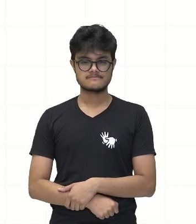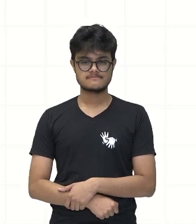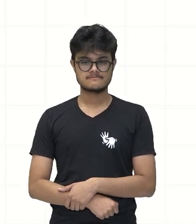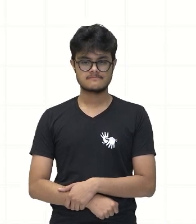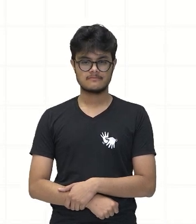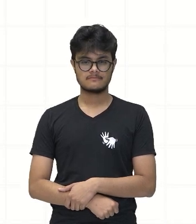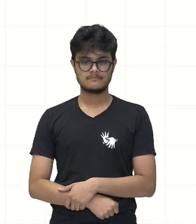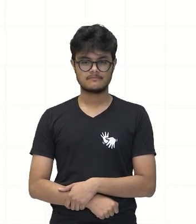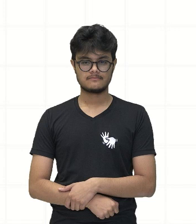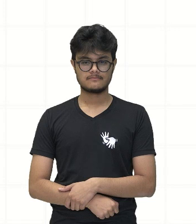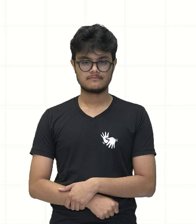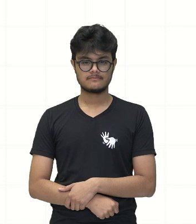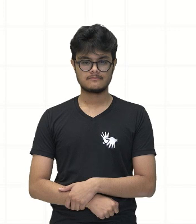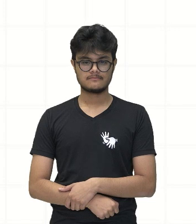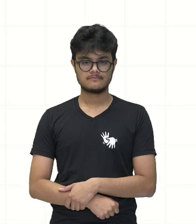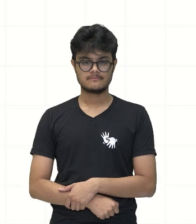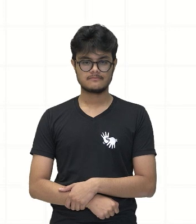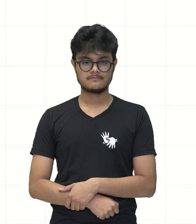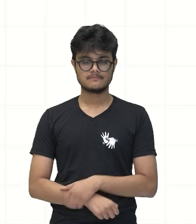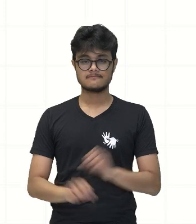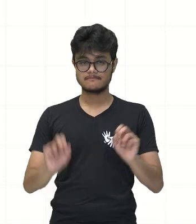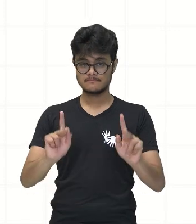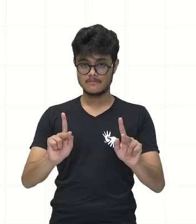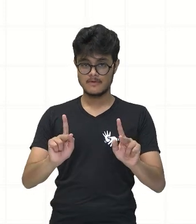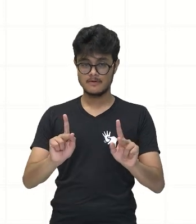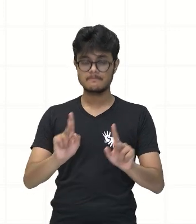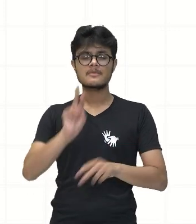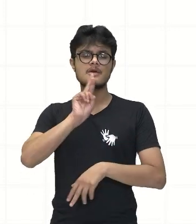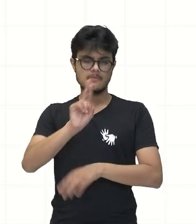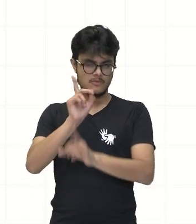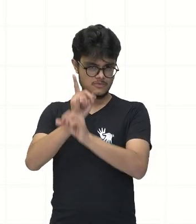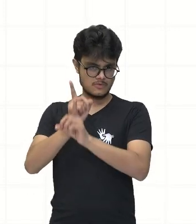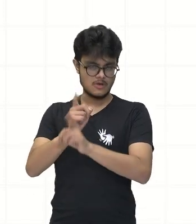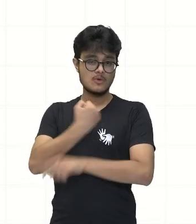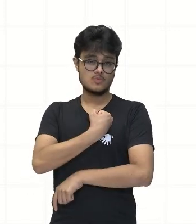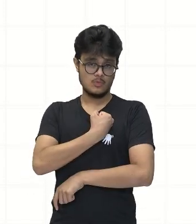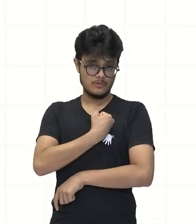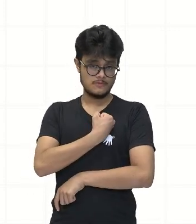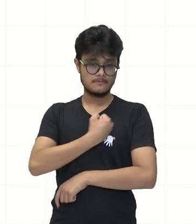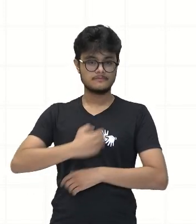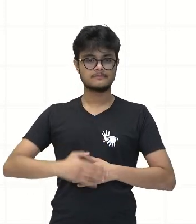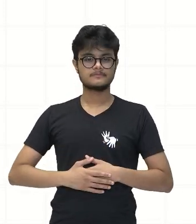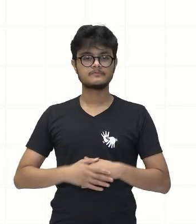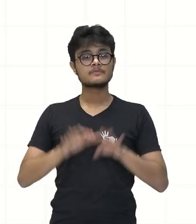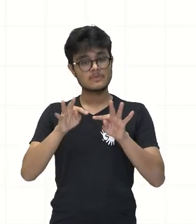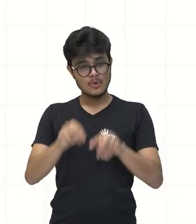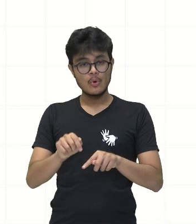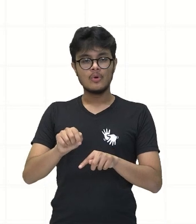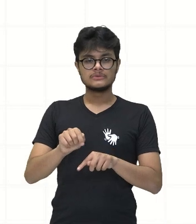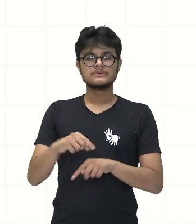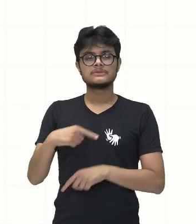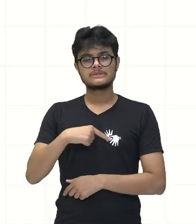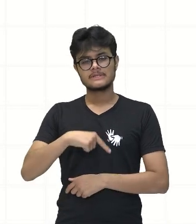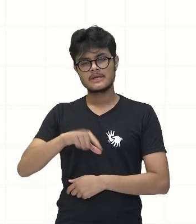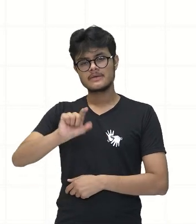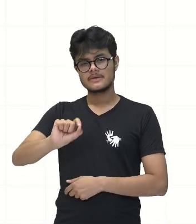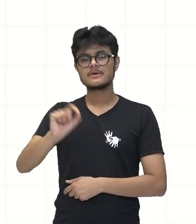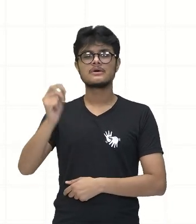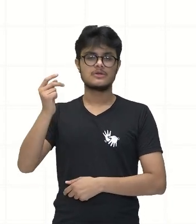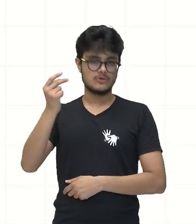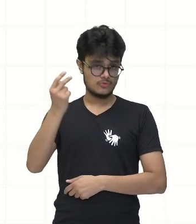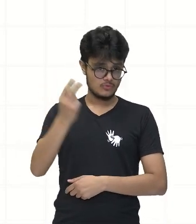ao quadrado. Que seria o produto de todos esses valores aqui, ó. O produto de todos esses valores vai ser quem?